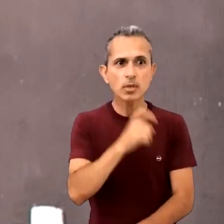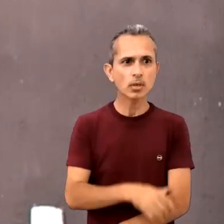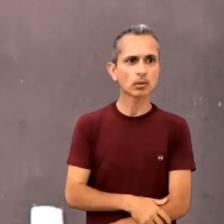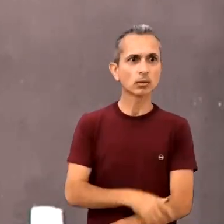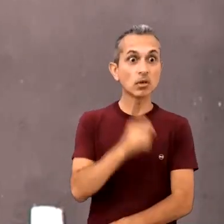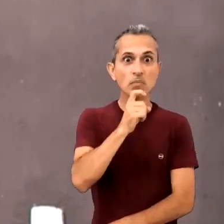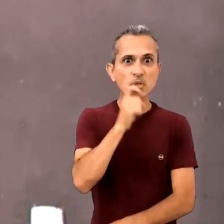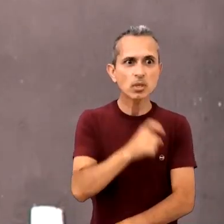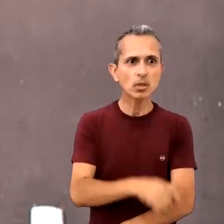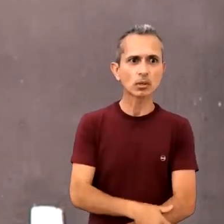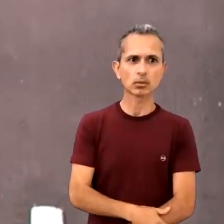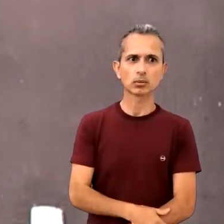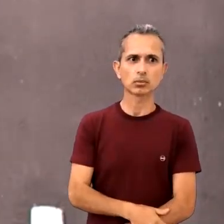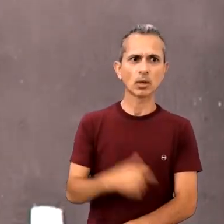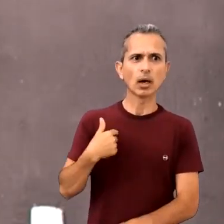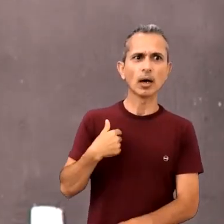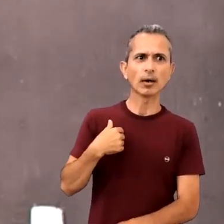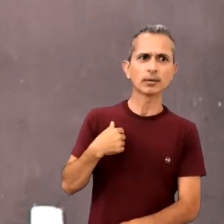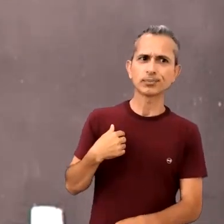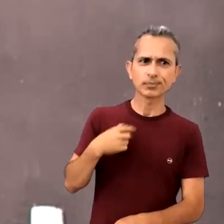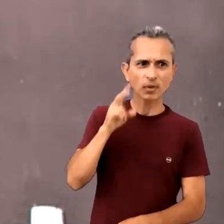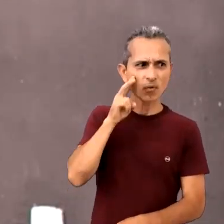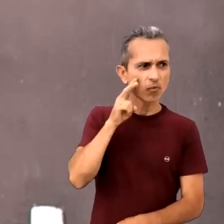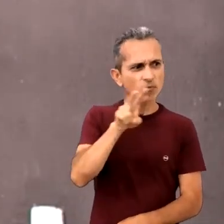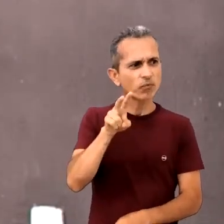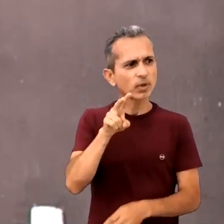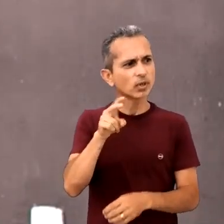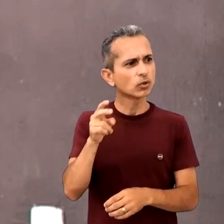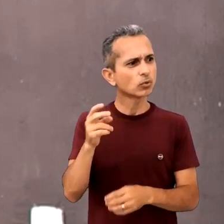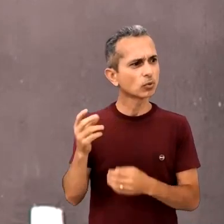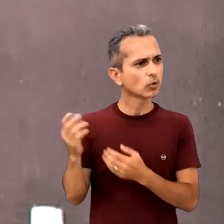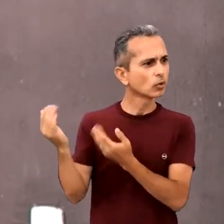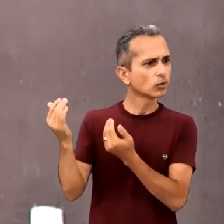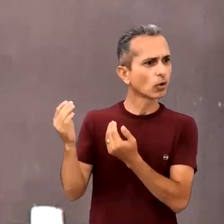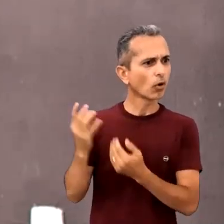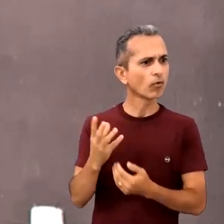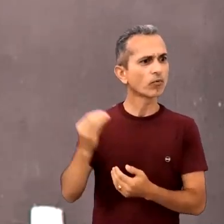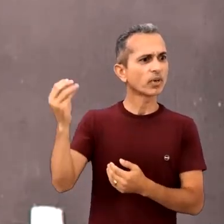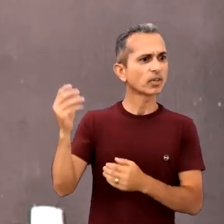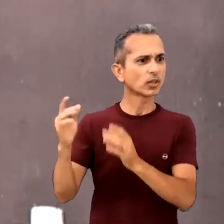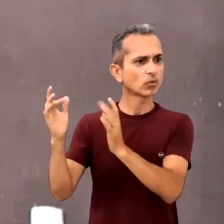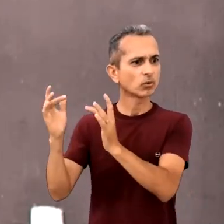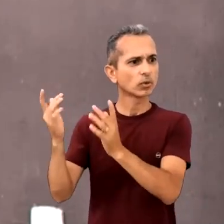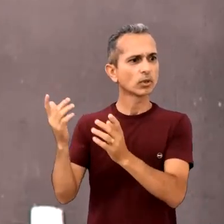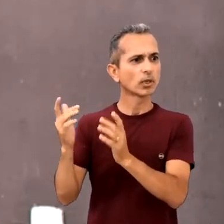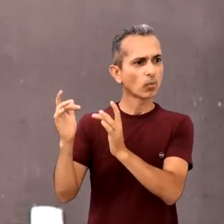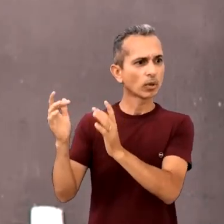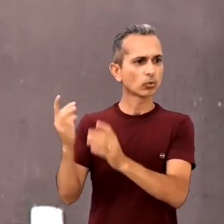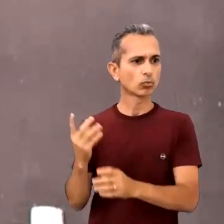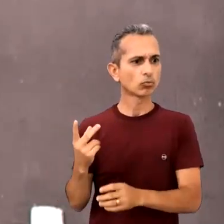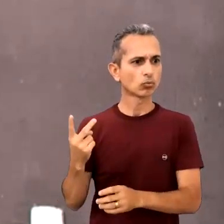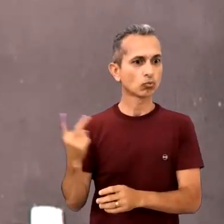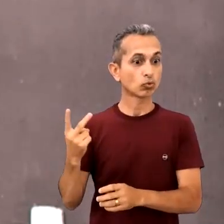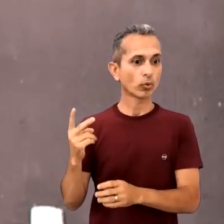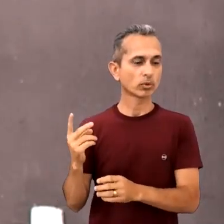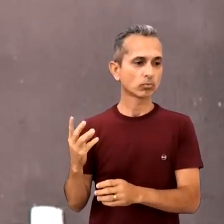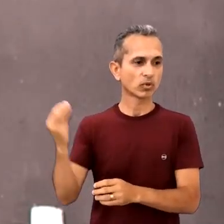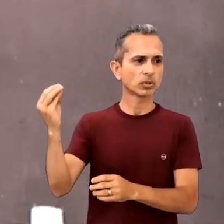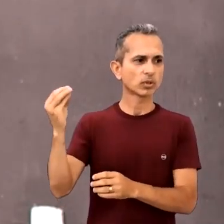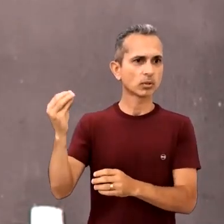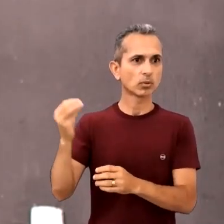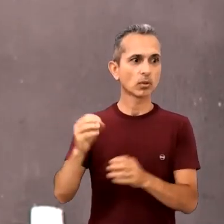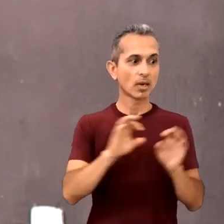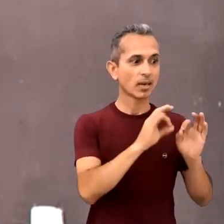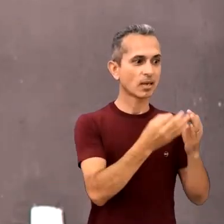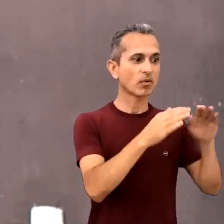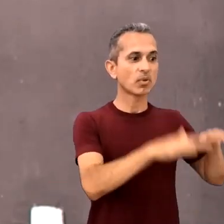hipócrita. E aí quando eu vejo os jovens viajando uns com os outros, namorado com namorado e a família, não tá... Aí eu fico assim, meu